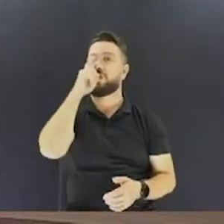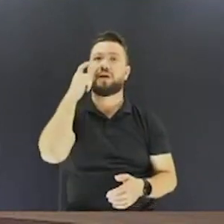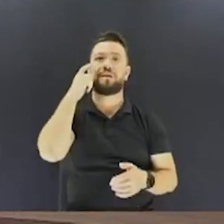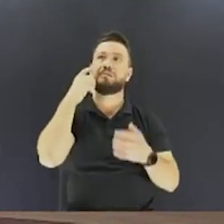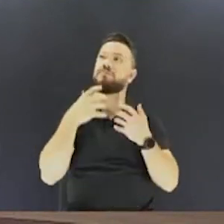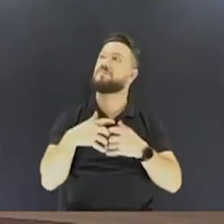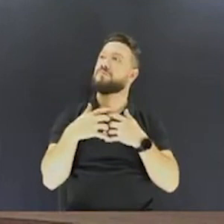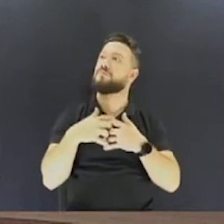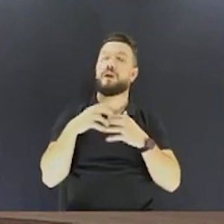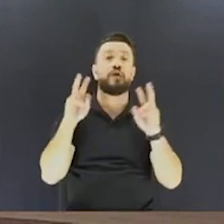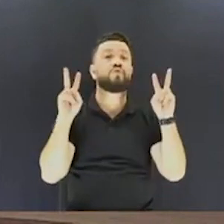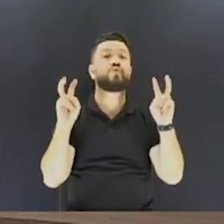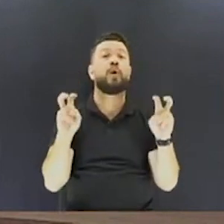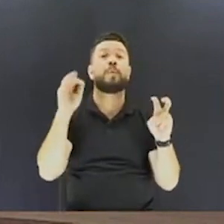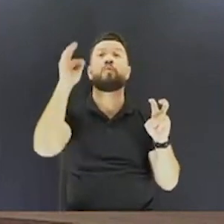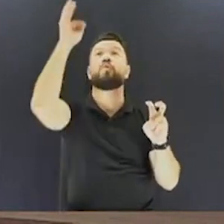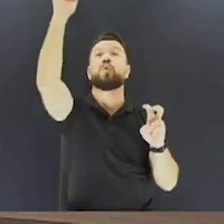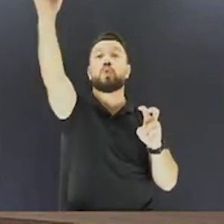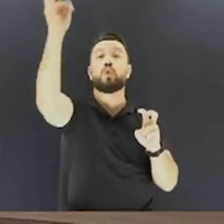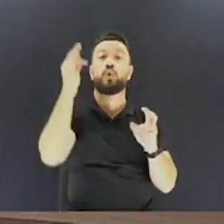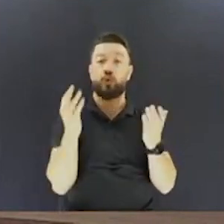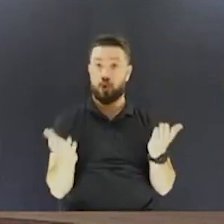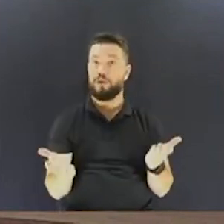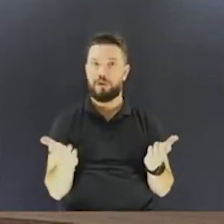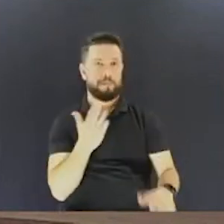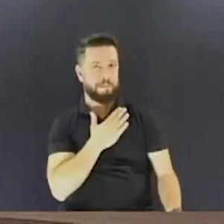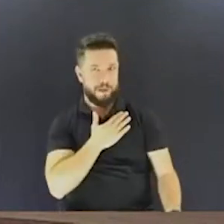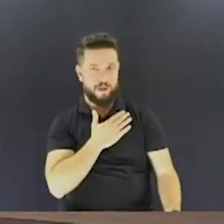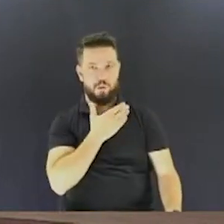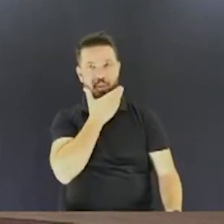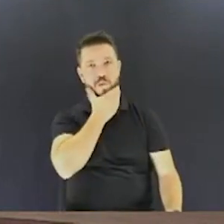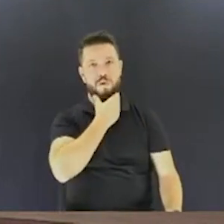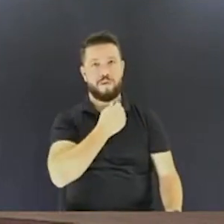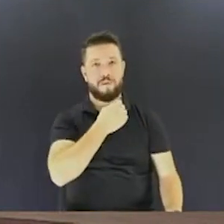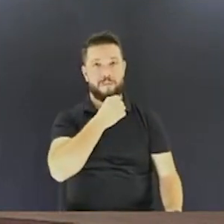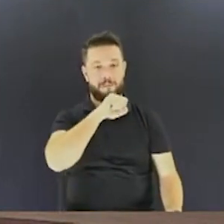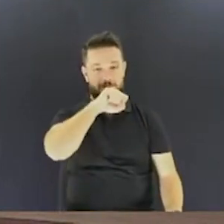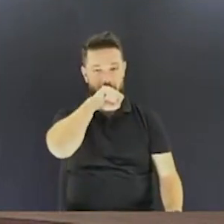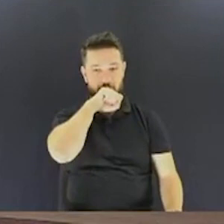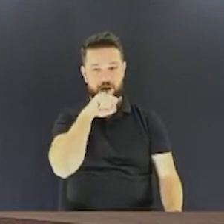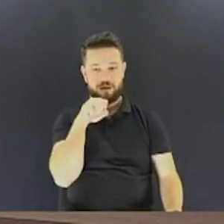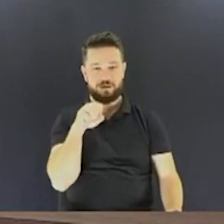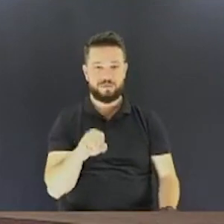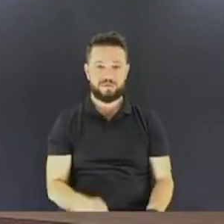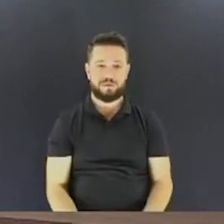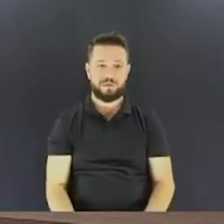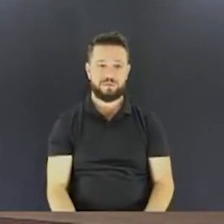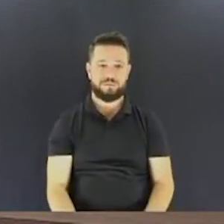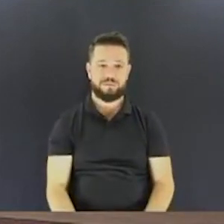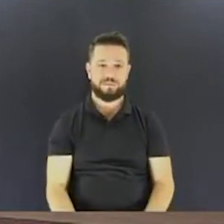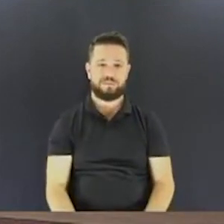né, chegar a ficar velho. Porque meu pai brinca, fala, é melhor eu ficar velho, porque se eu não ficasse velho, é porque eu teria morrido antes. É